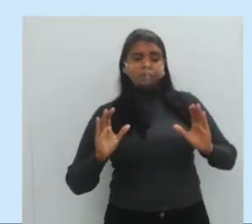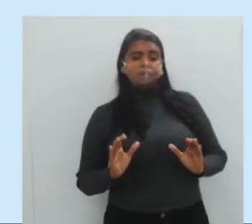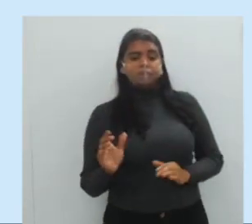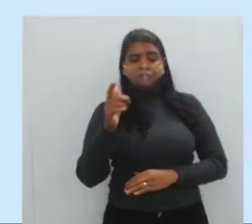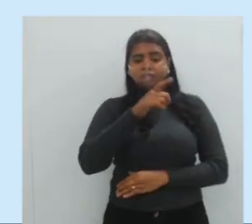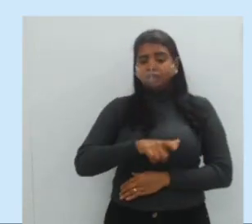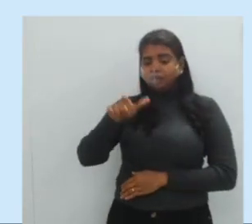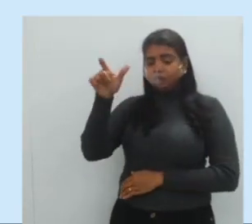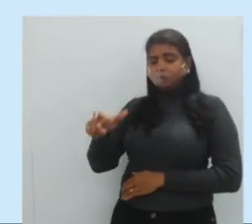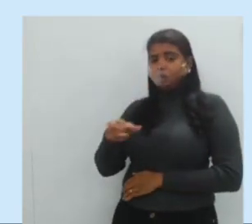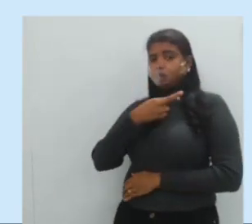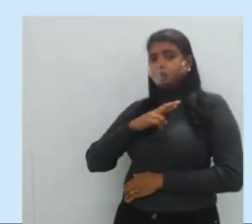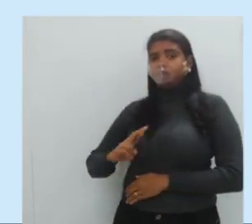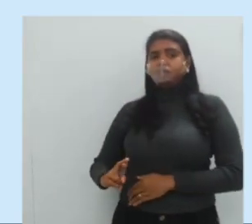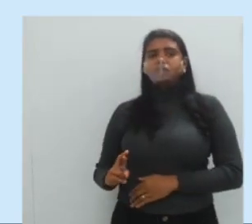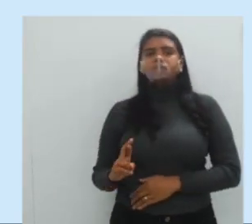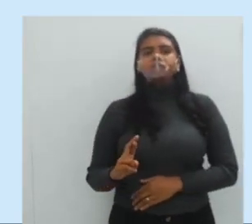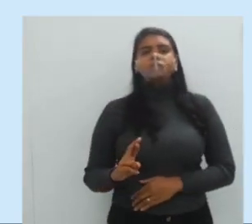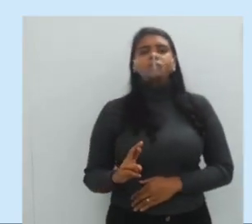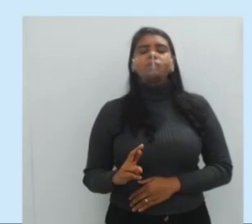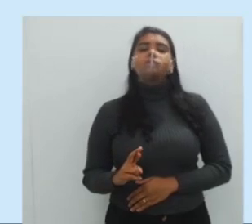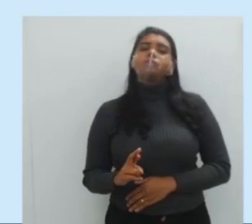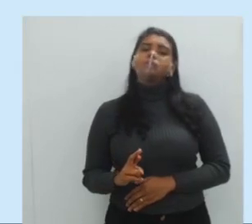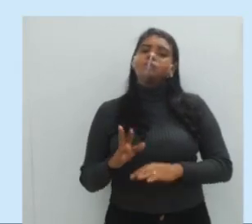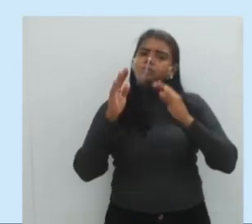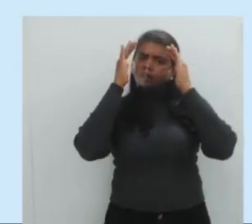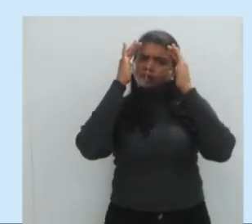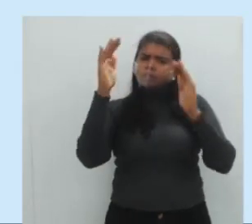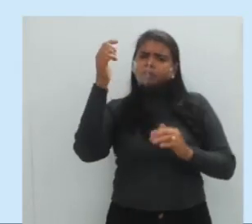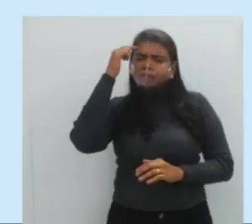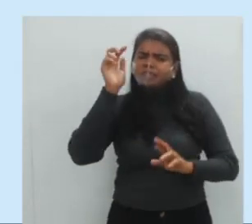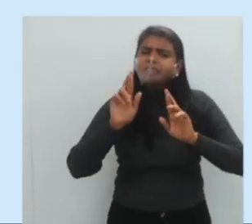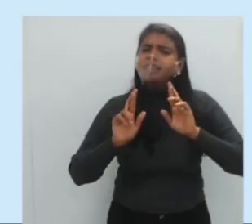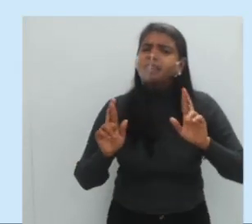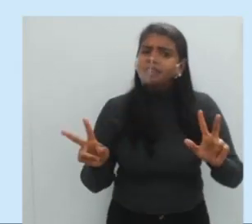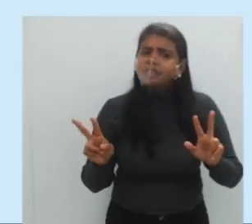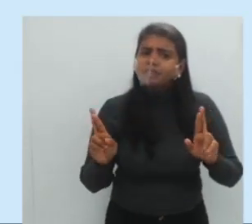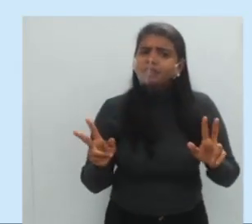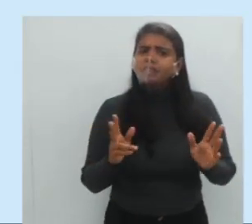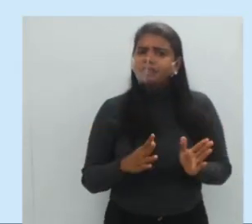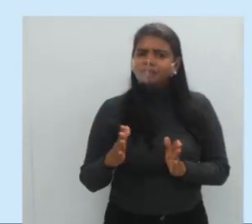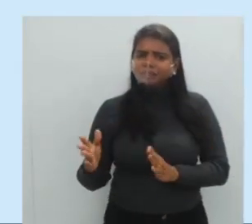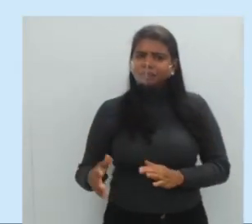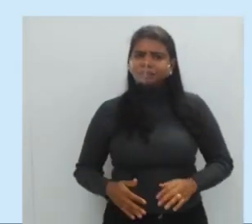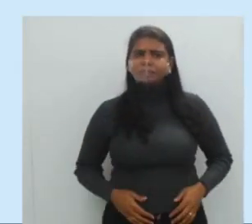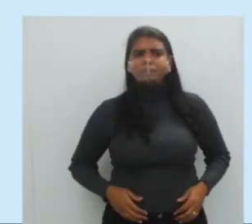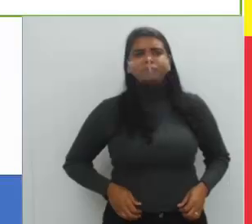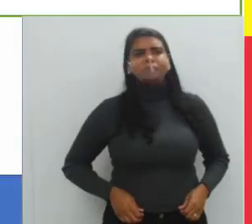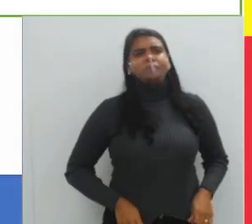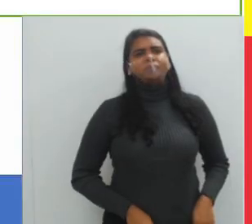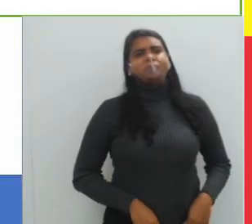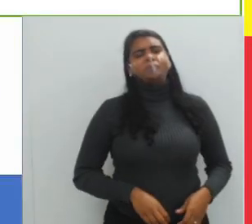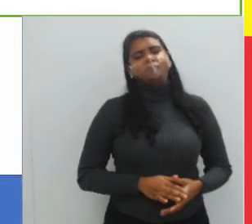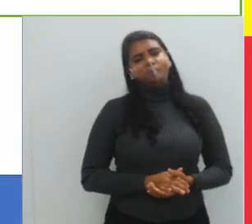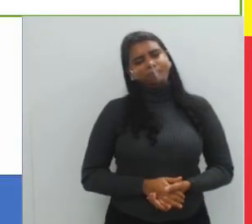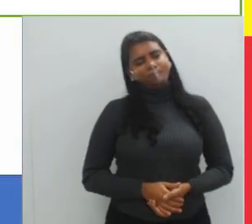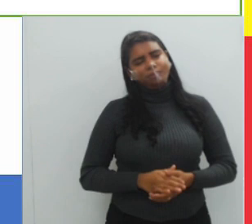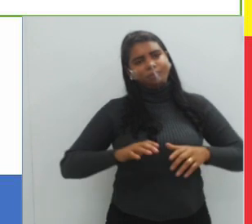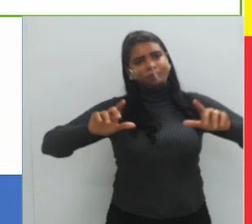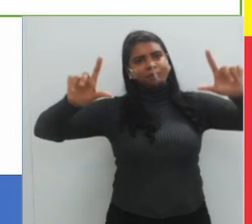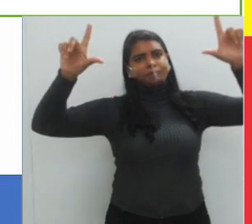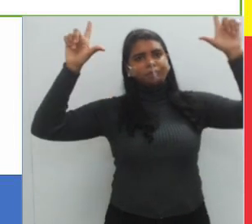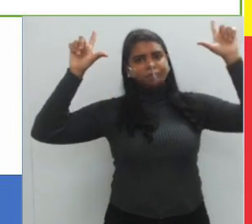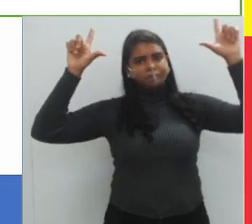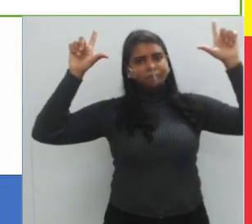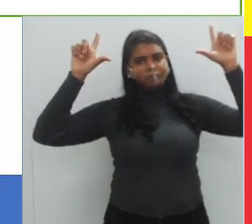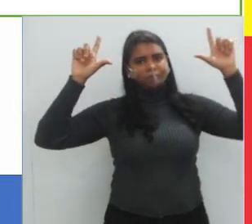respeito ao outro, certo? Respeito ao outro por ele pensar diferente. Vamos adiante. E aqui na